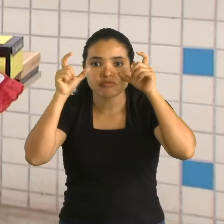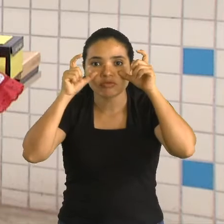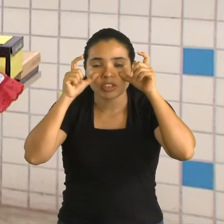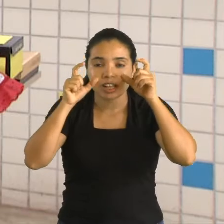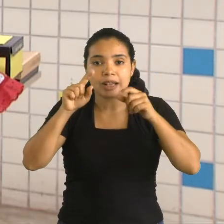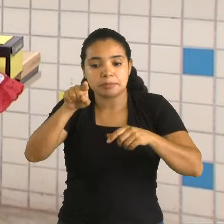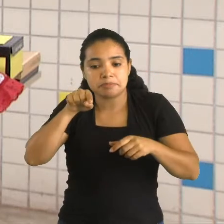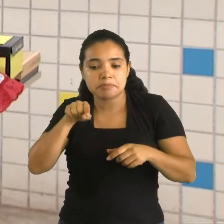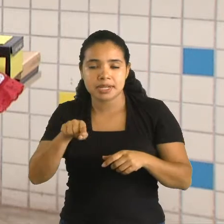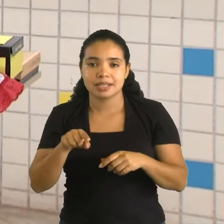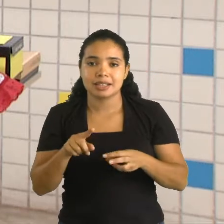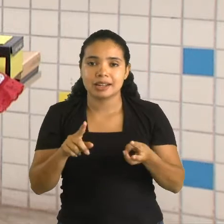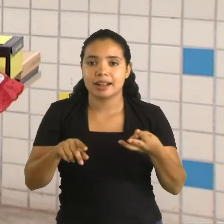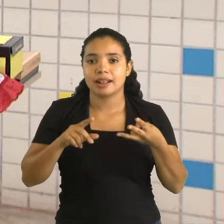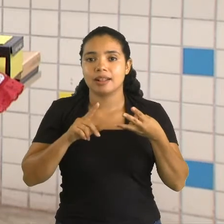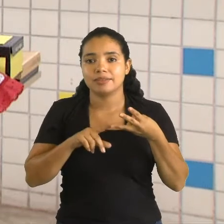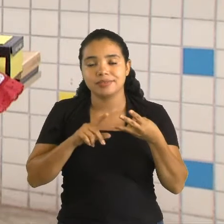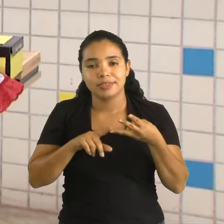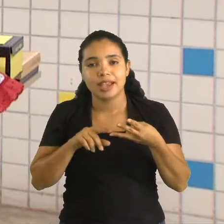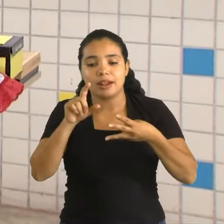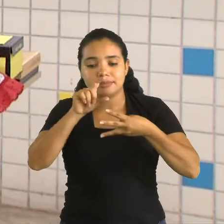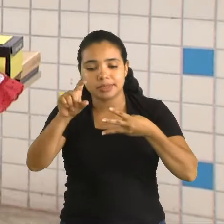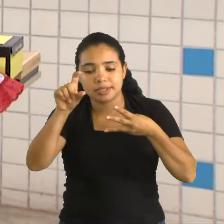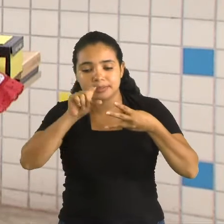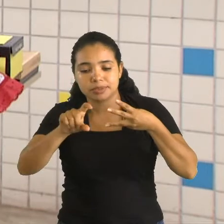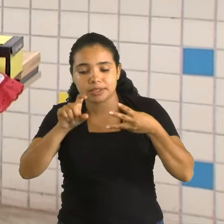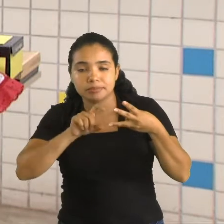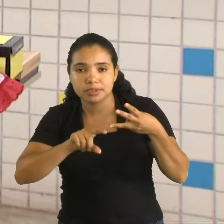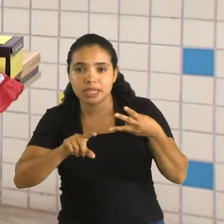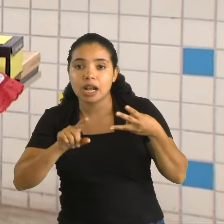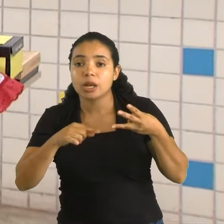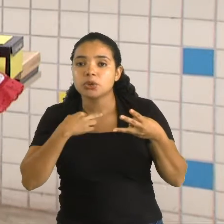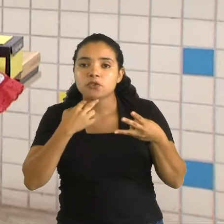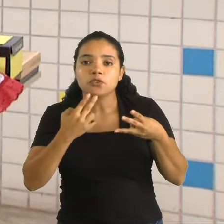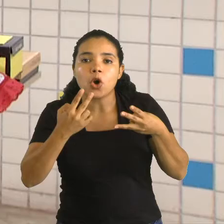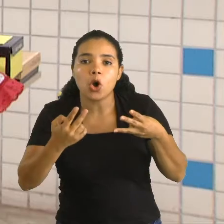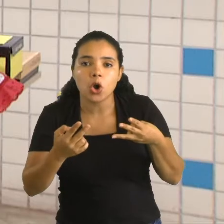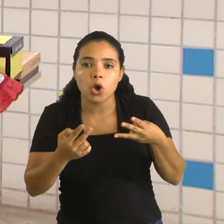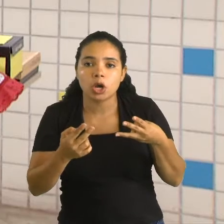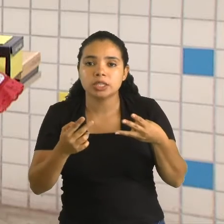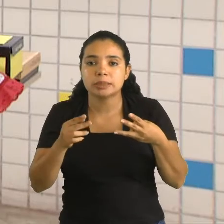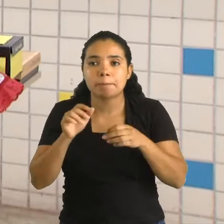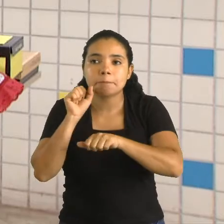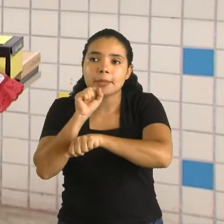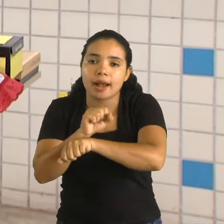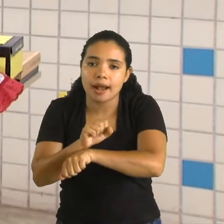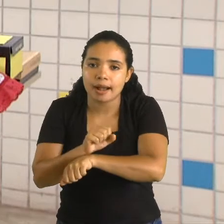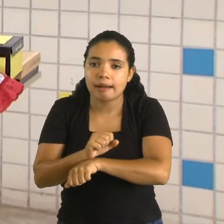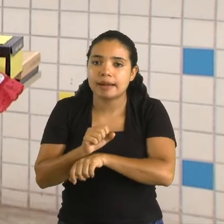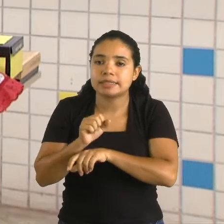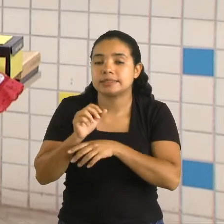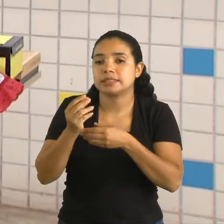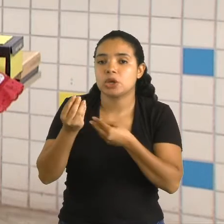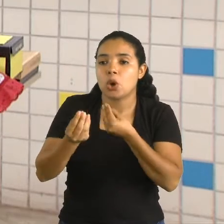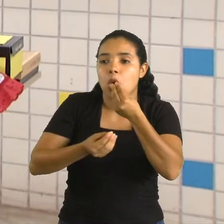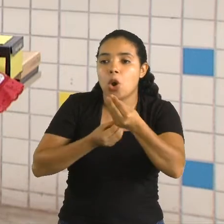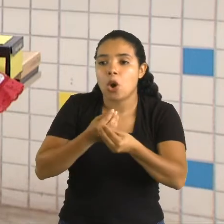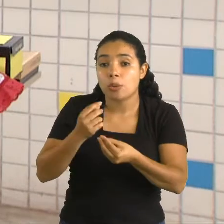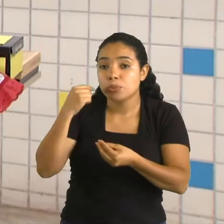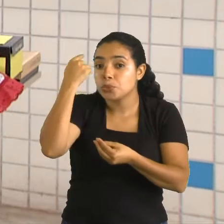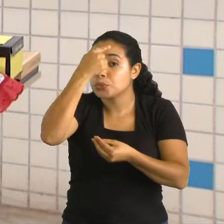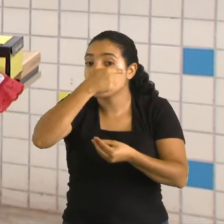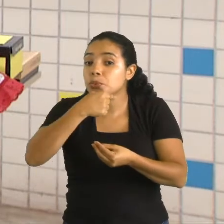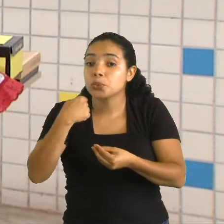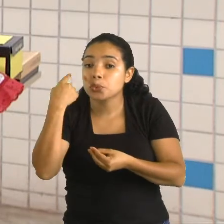fala. Então, na fala, nós utilizamos o tom, a altura de voz, pausa, expressões, o rosto para revelar o